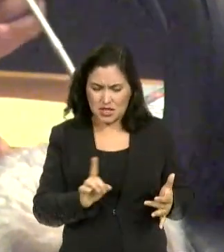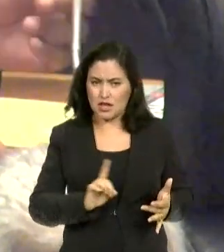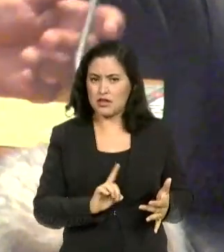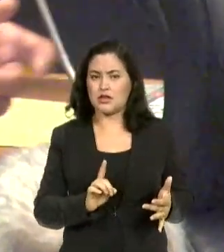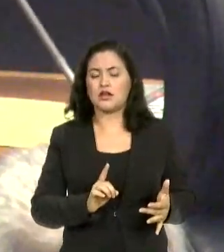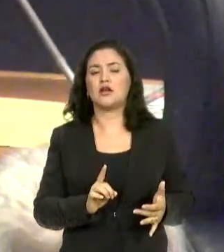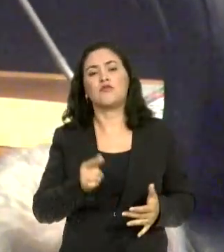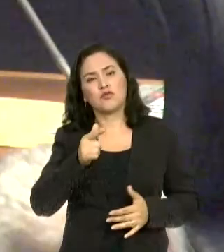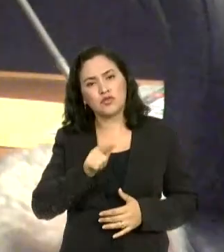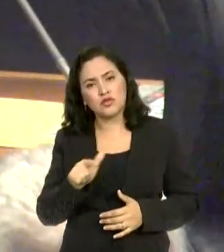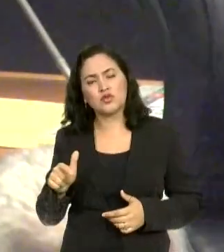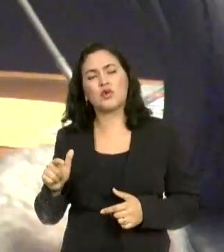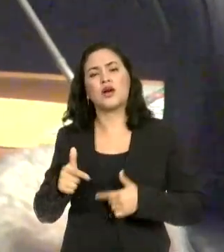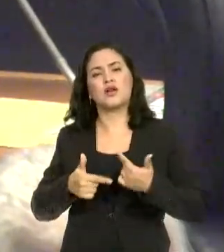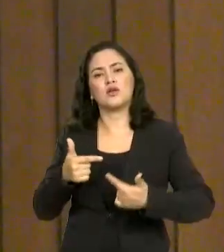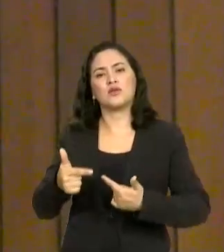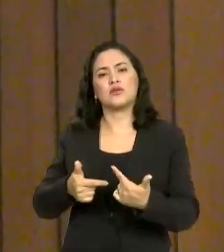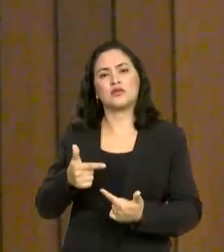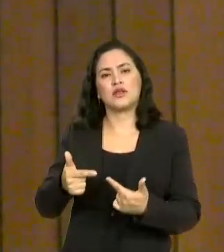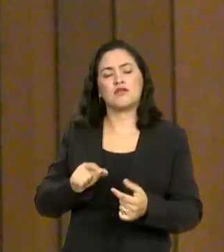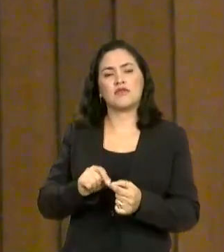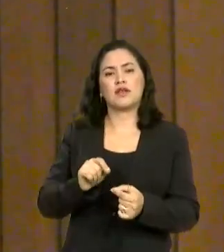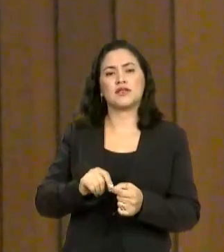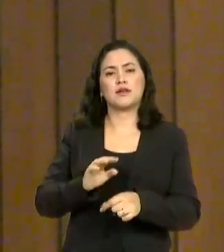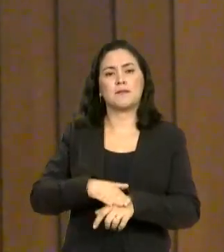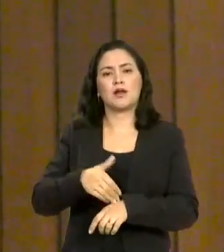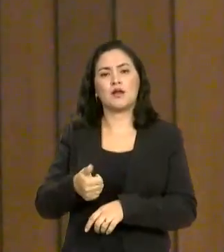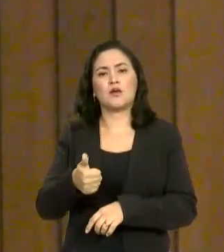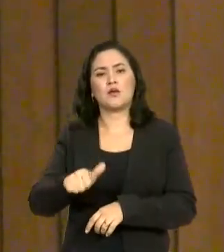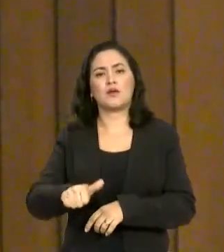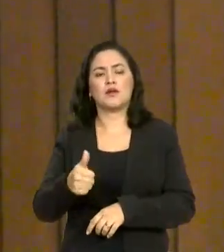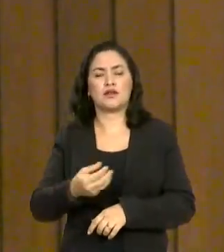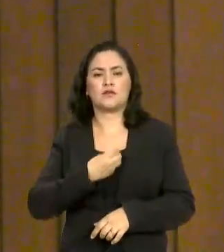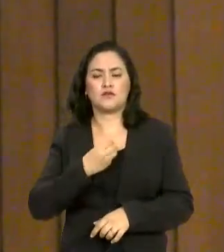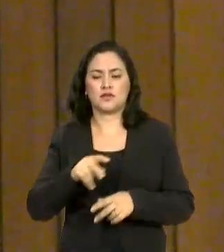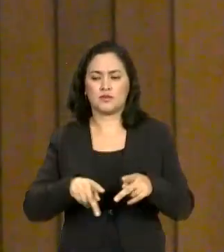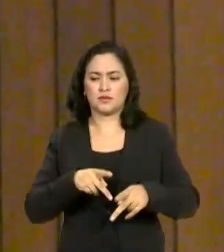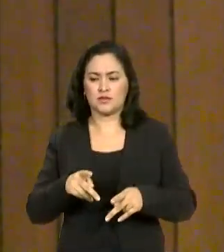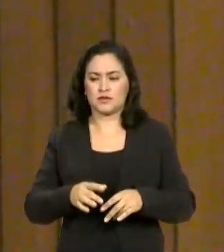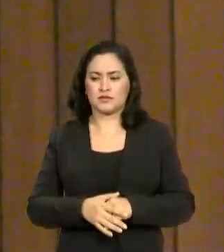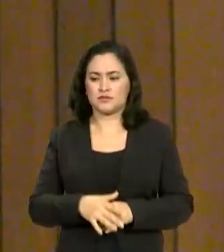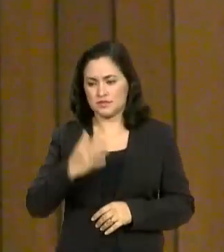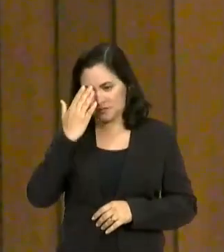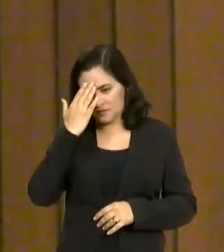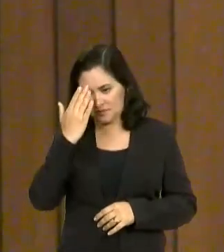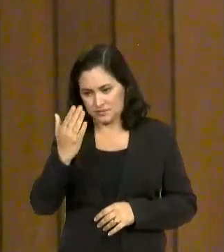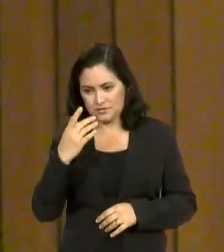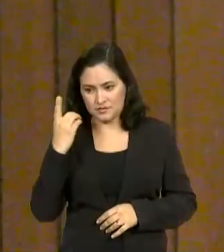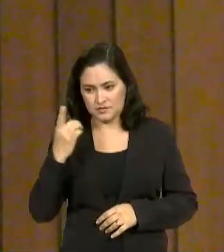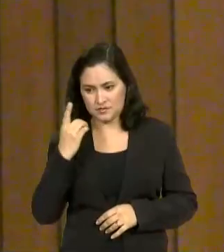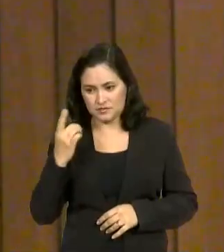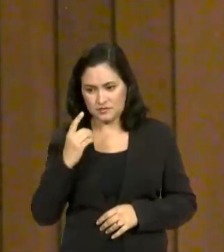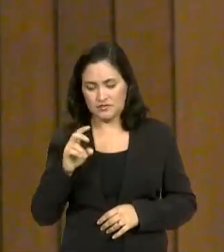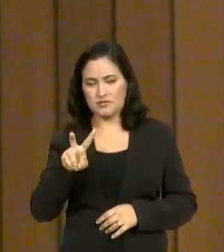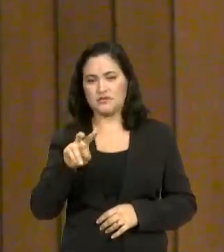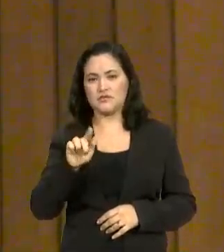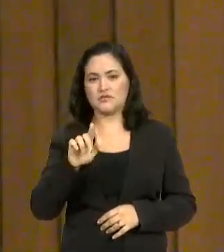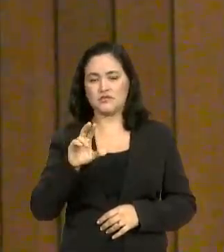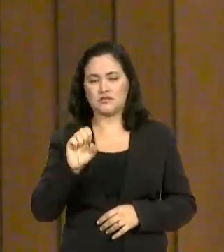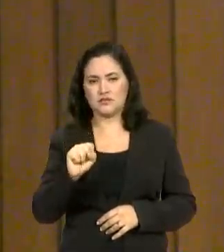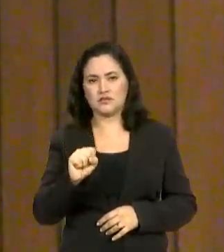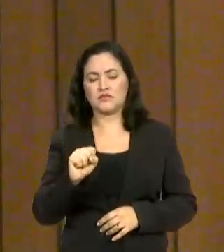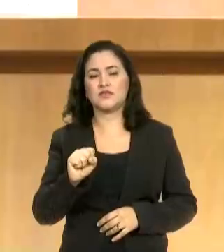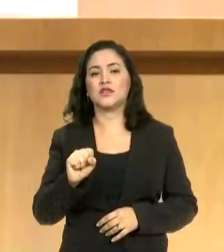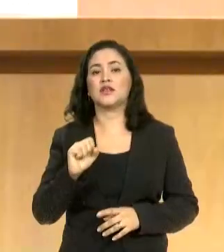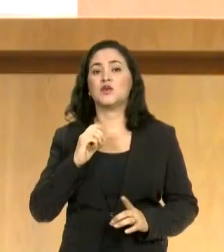povo. Muito obrigado, deputado Vinícius Louro. Minha solidariedade à Vossa Excelência também e a gente se vê nas vaquejadas por aí.